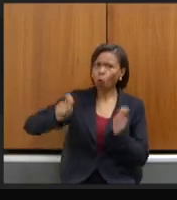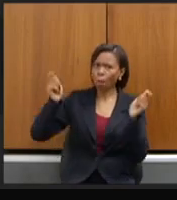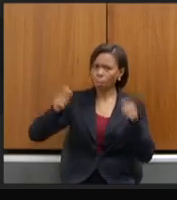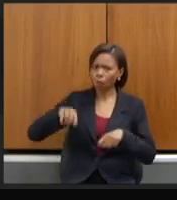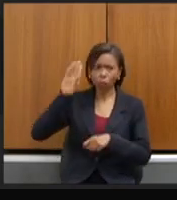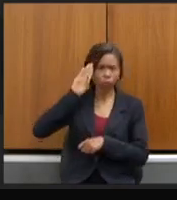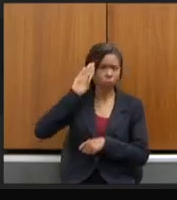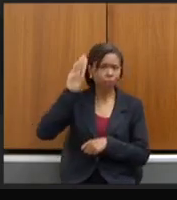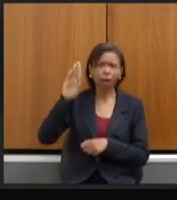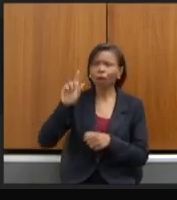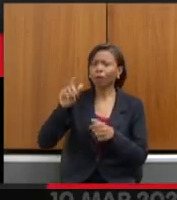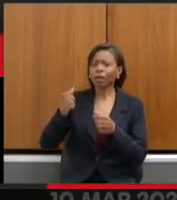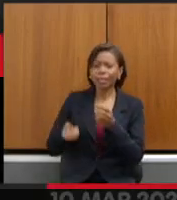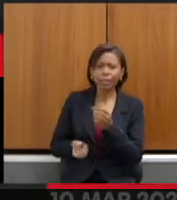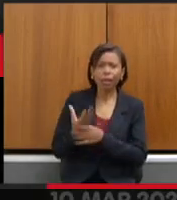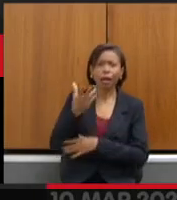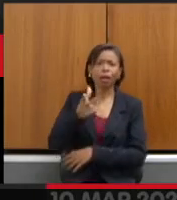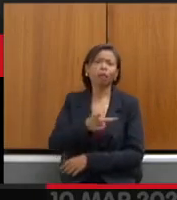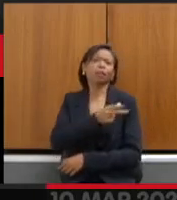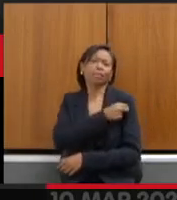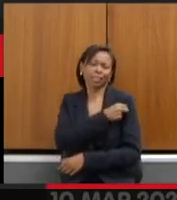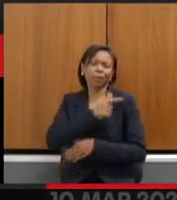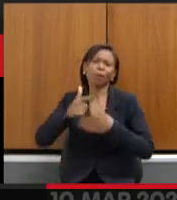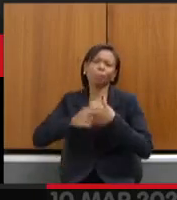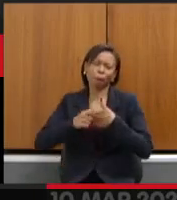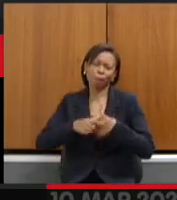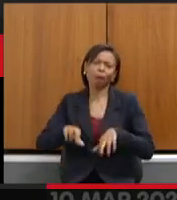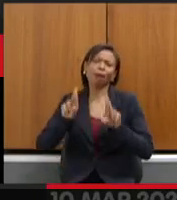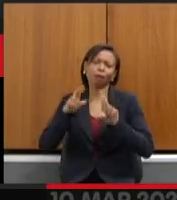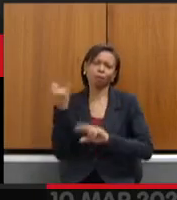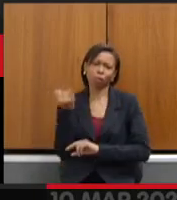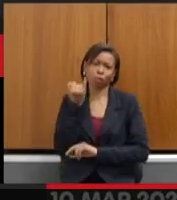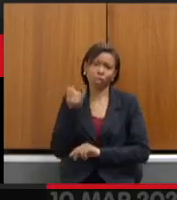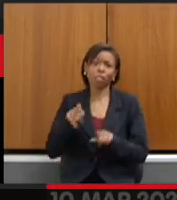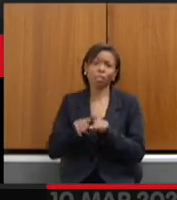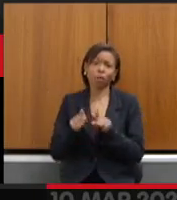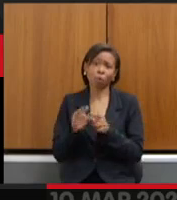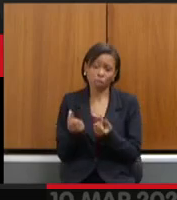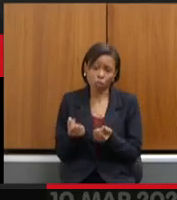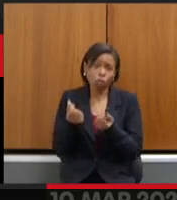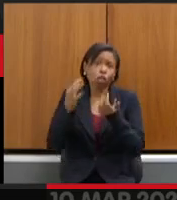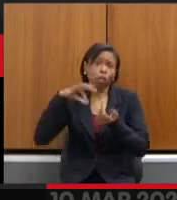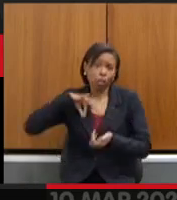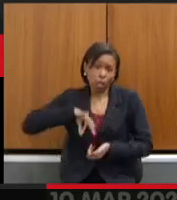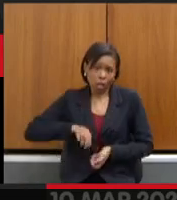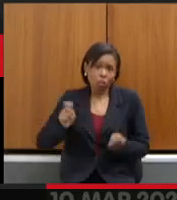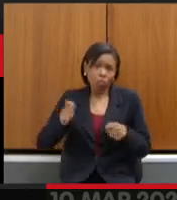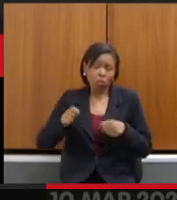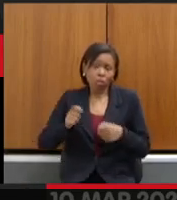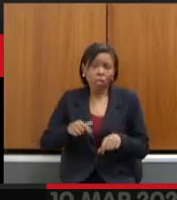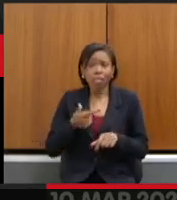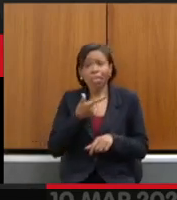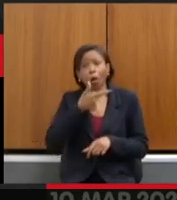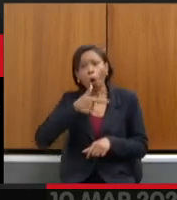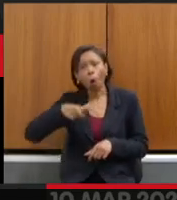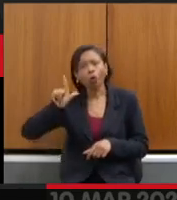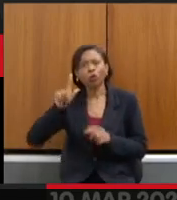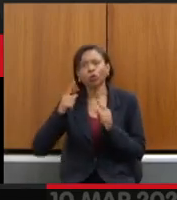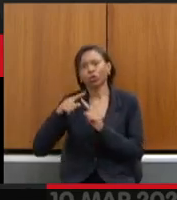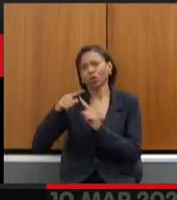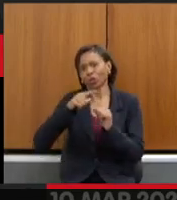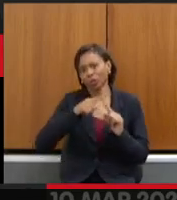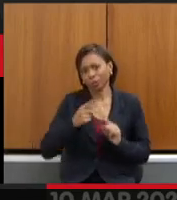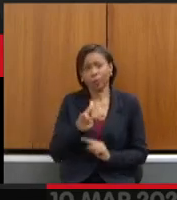Seu principal papel do nosso Estado inclusive gerar renda e garantir que outras vacinações possam ser feitas